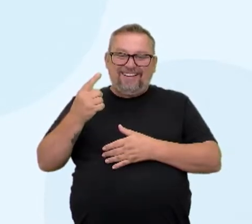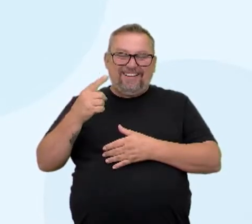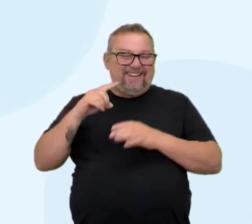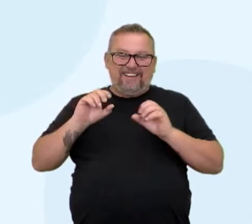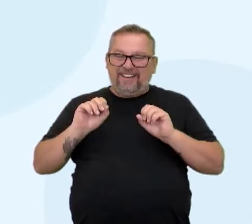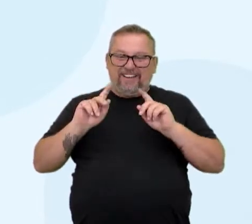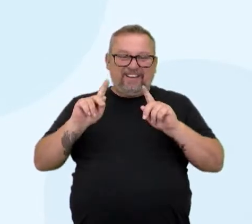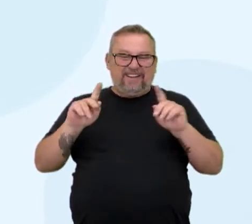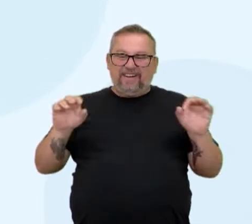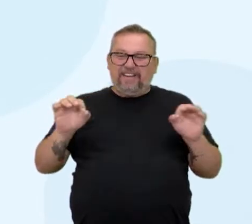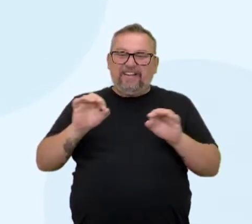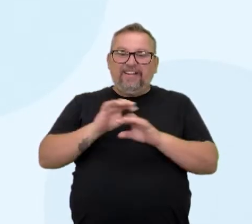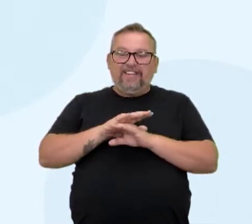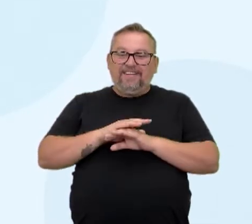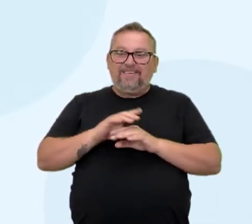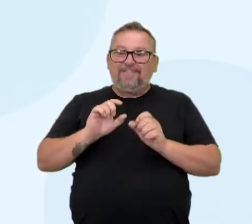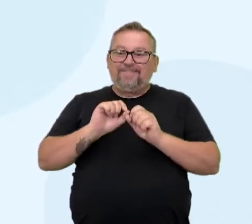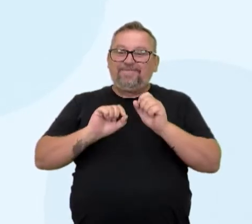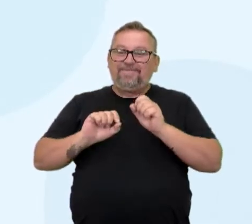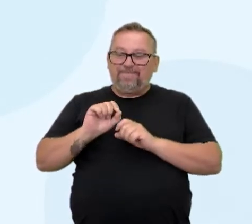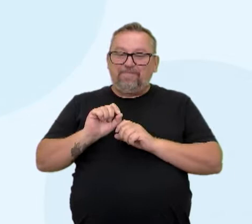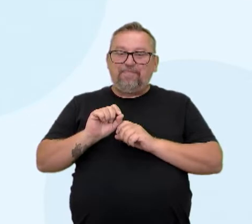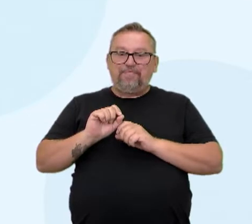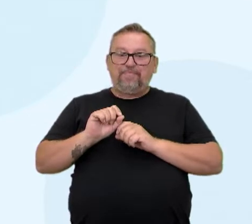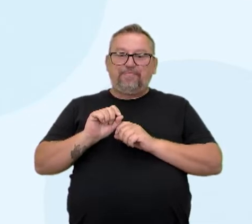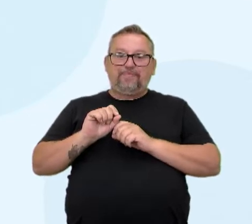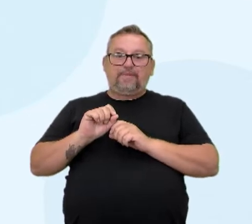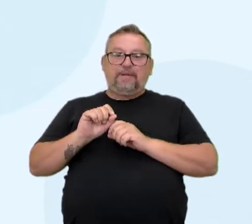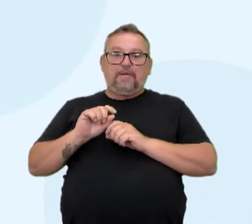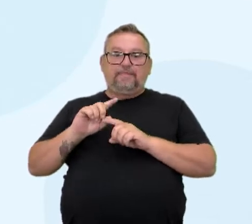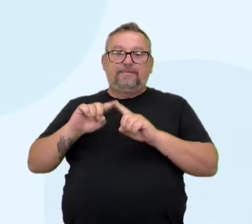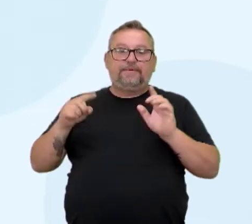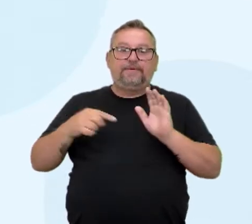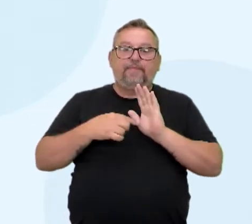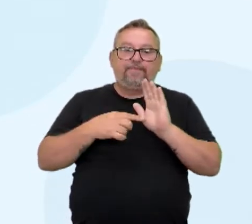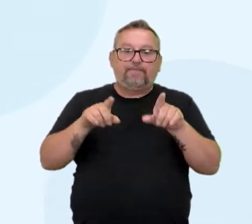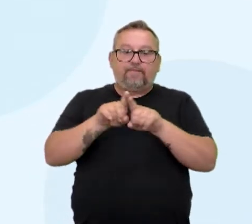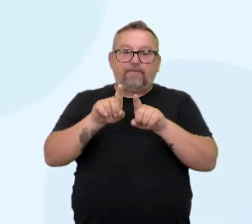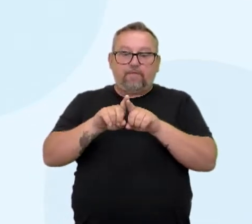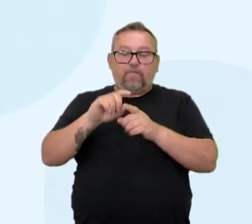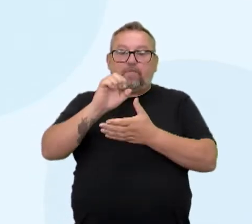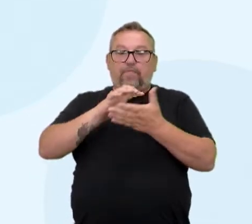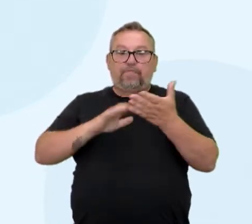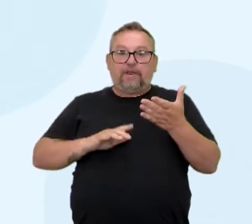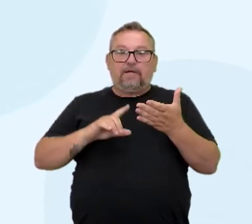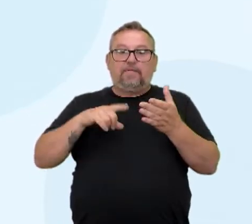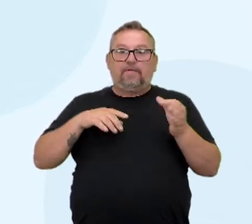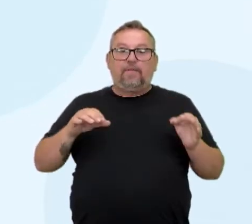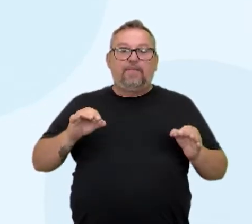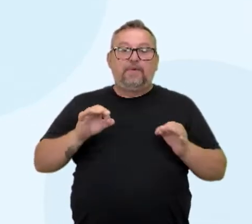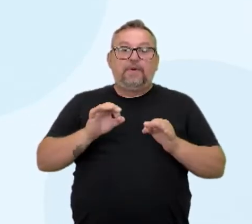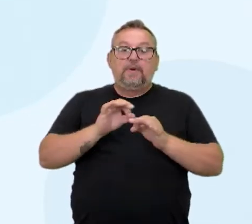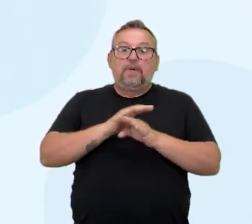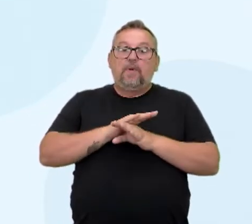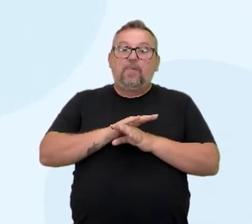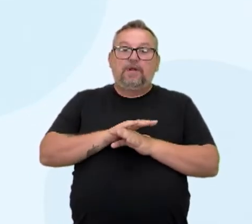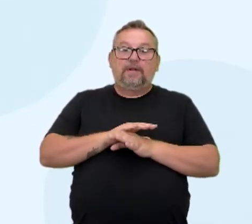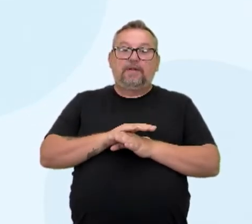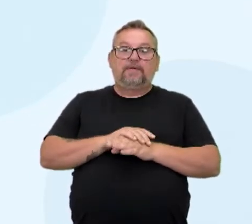ok aqui, ó, já fomos e já fizemos, tá aqui já indicado. A atividade 1 aqui foi completa.